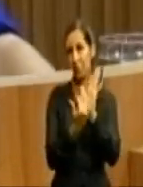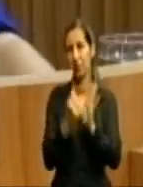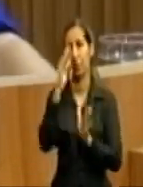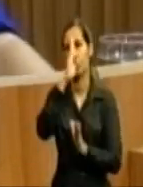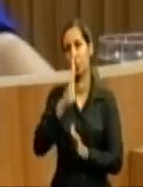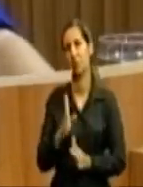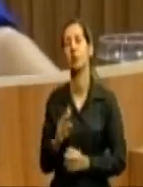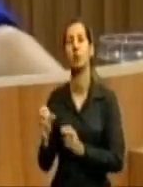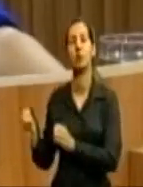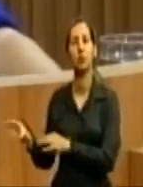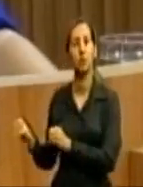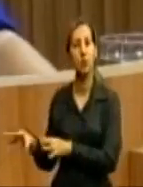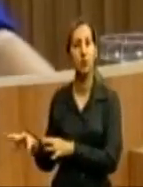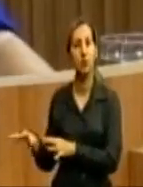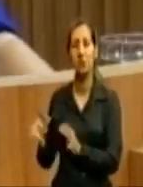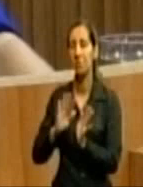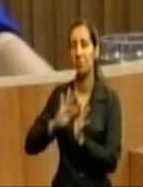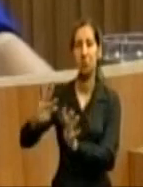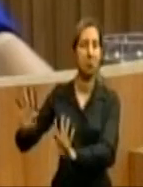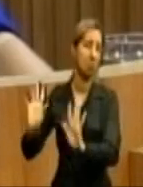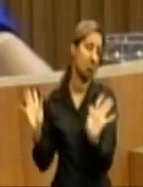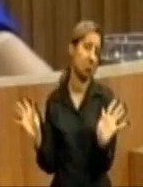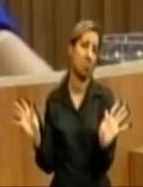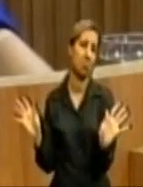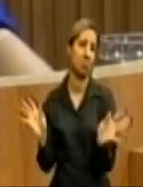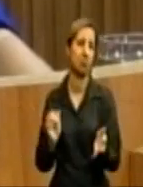Nacional da Educação. E ficou por isso mesmo.